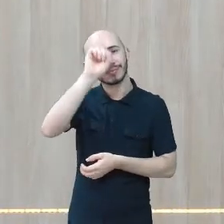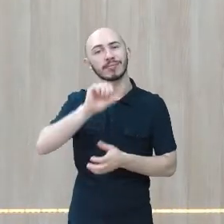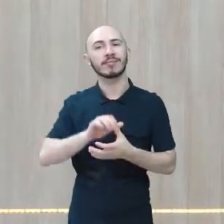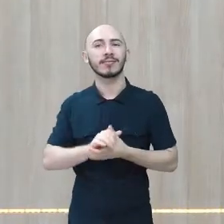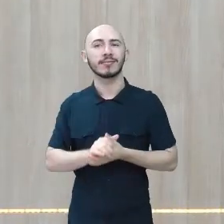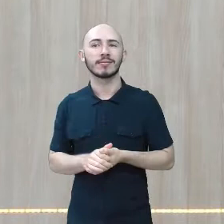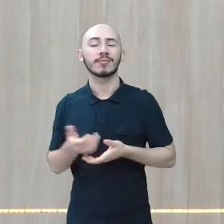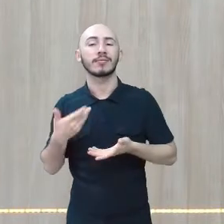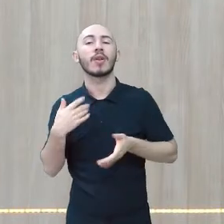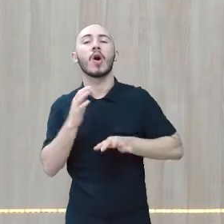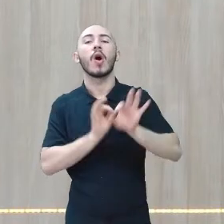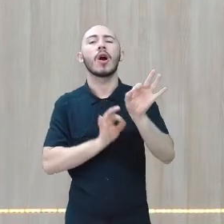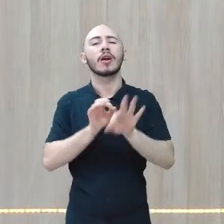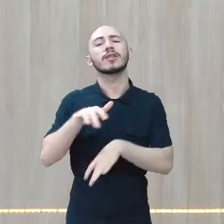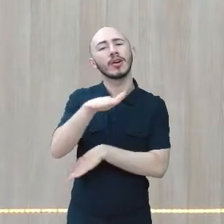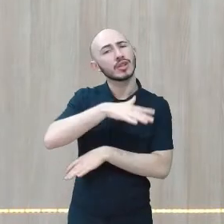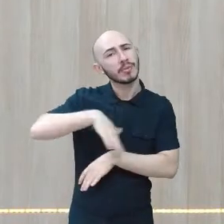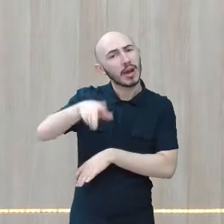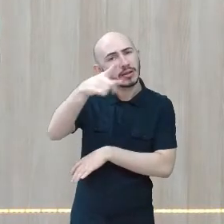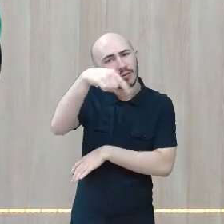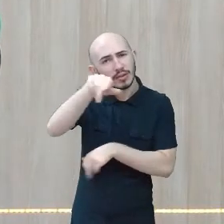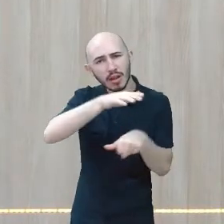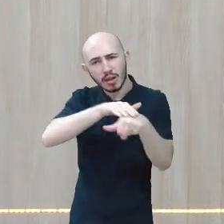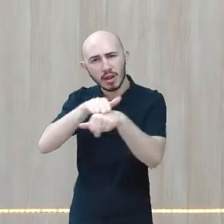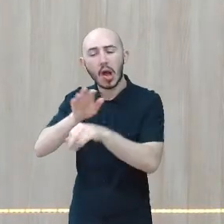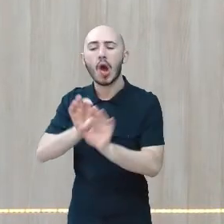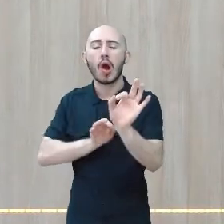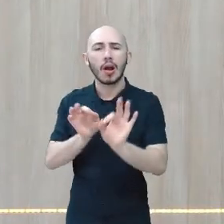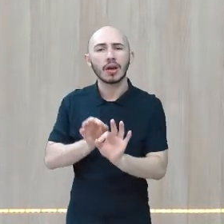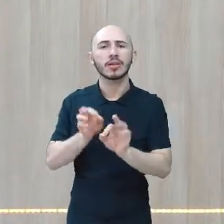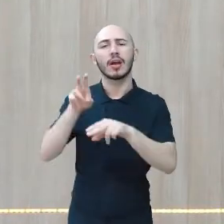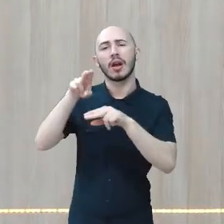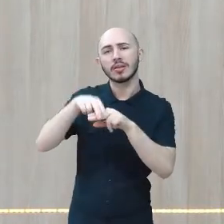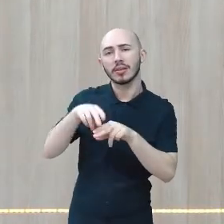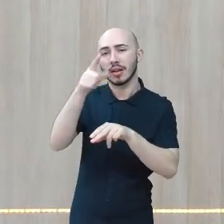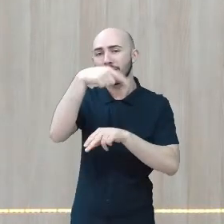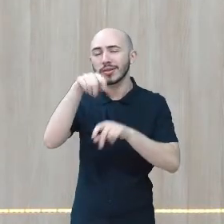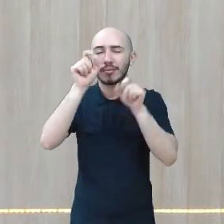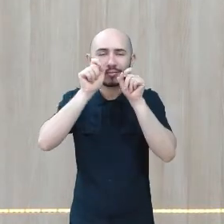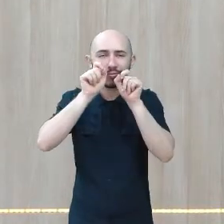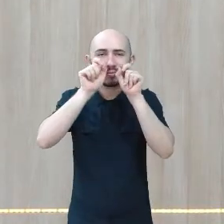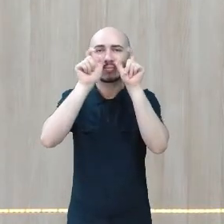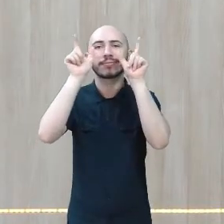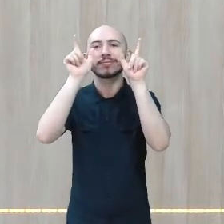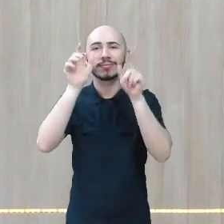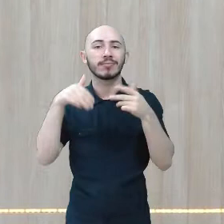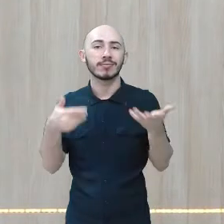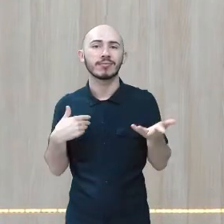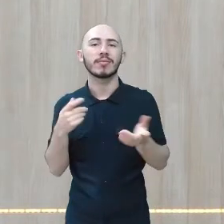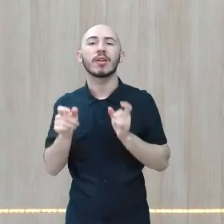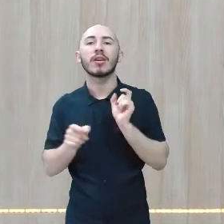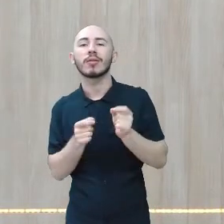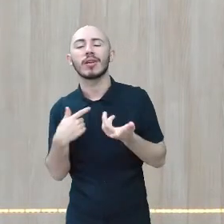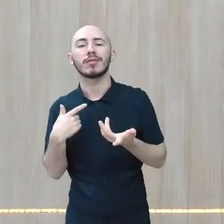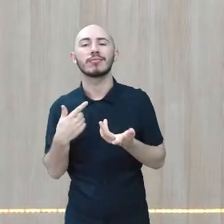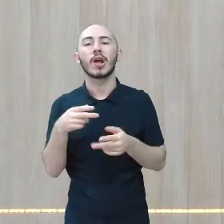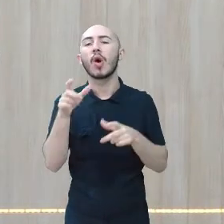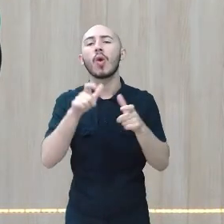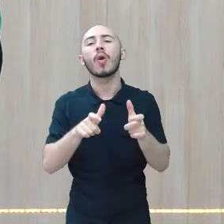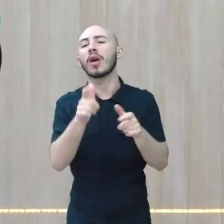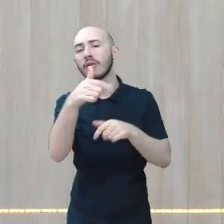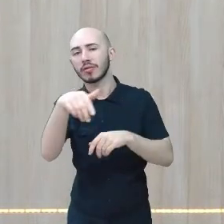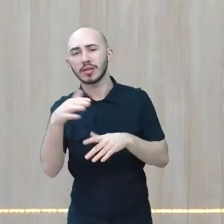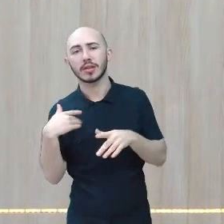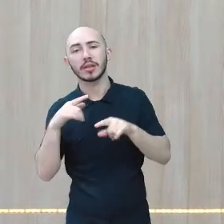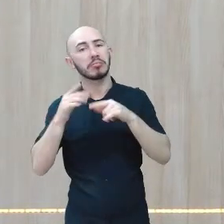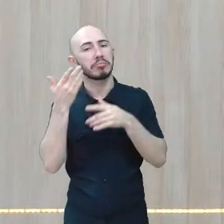Vamos organizar aí o espaço, vocês estão acordando, não é? E aí eu não sei o espaço que vocês estão,